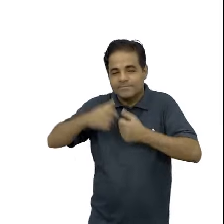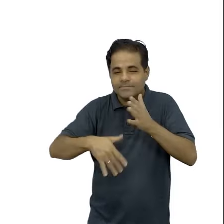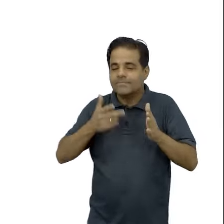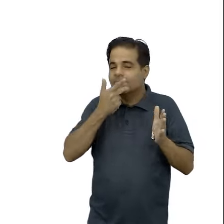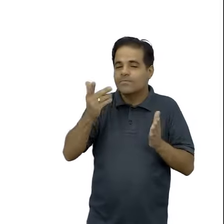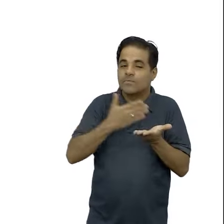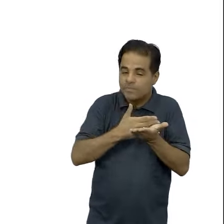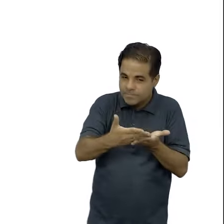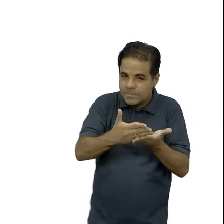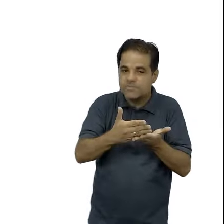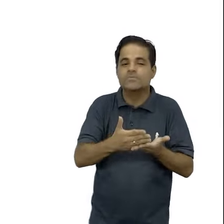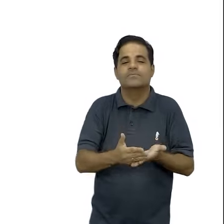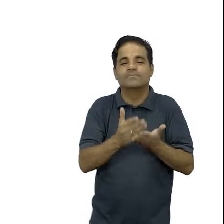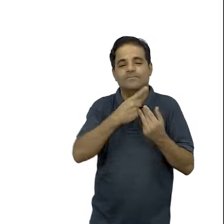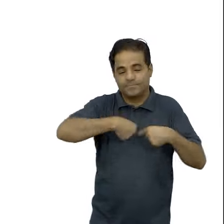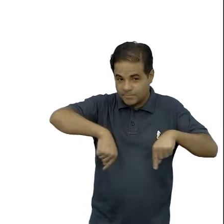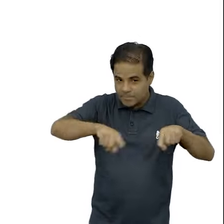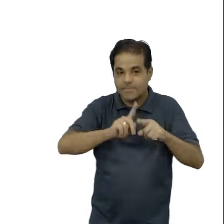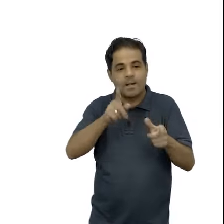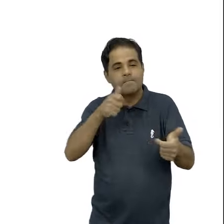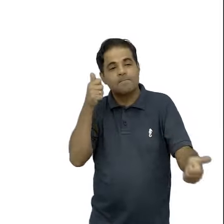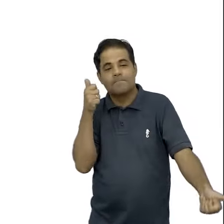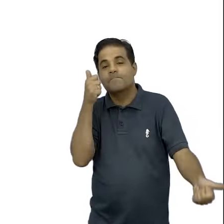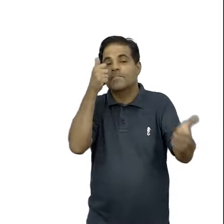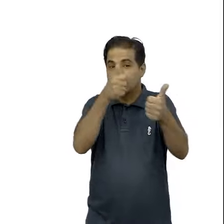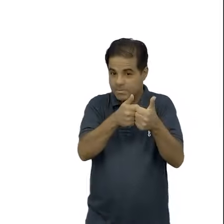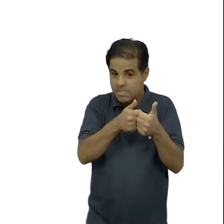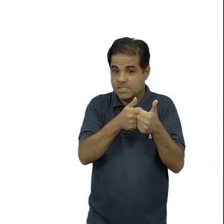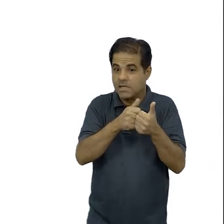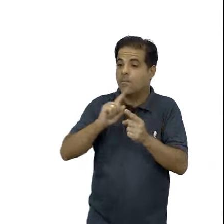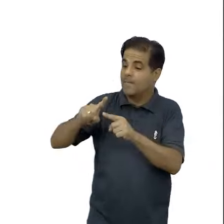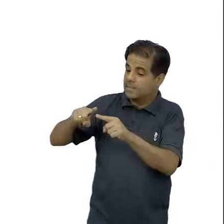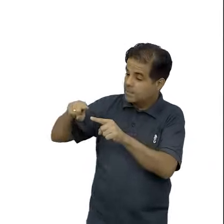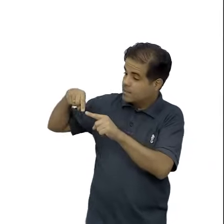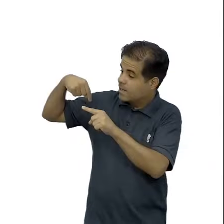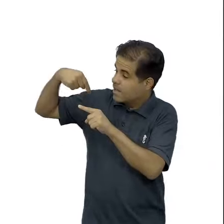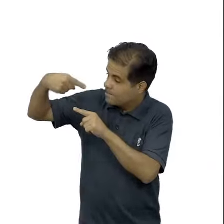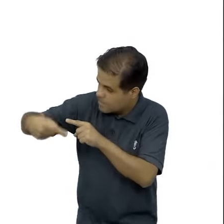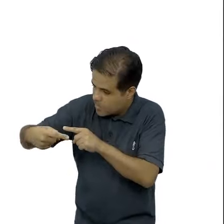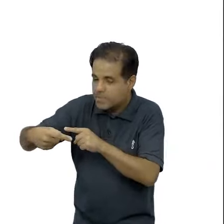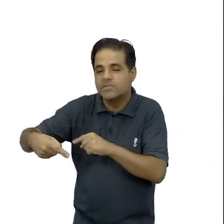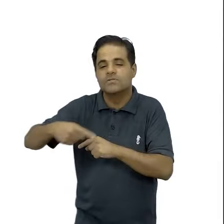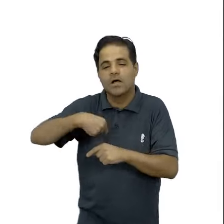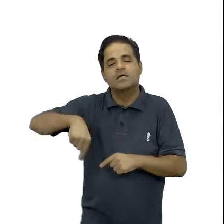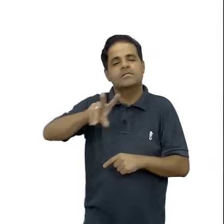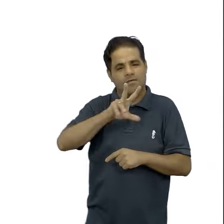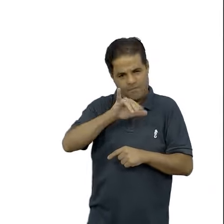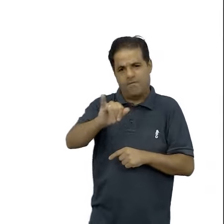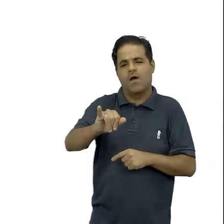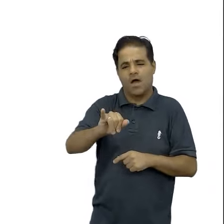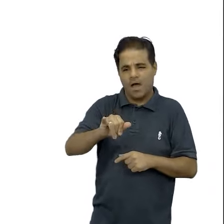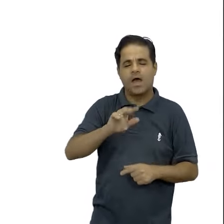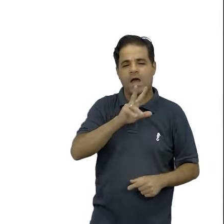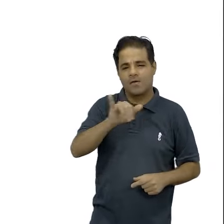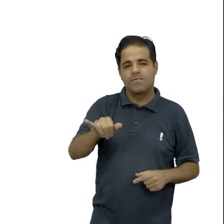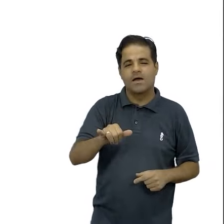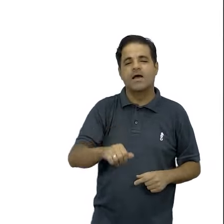No início, é uma aproximação, mas depois a gente vai